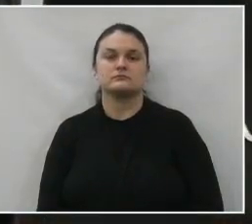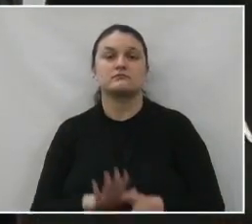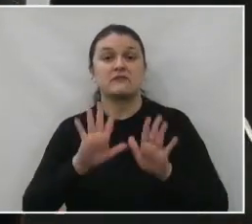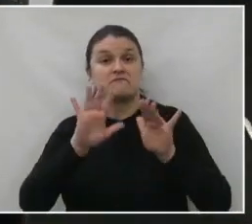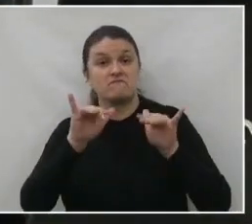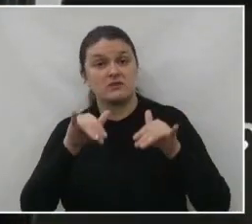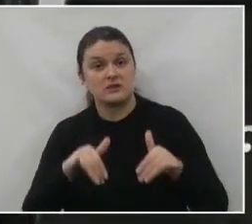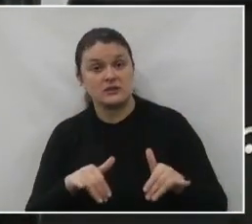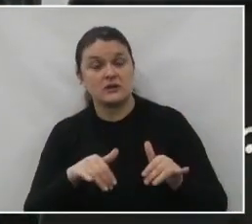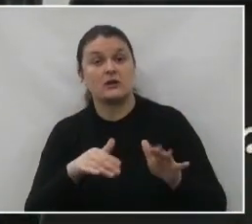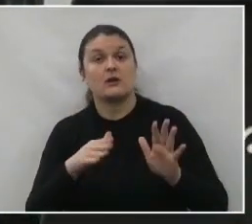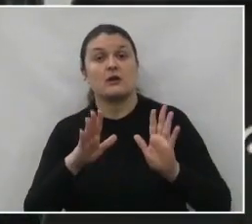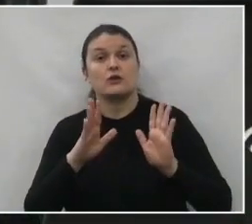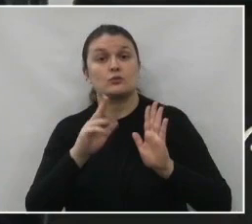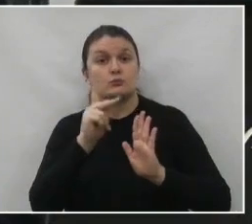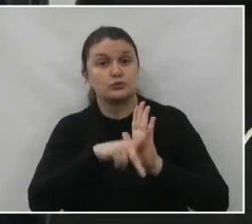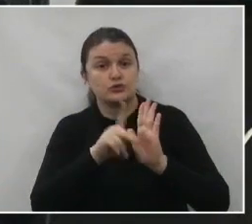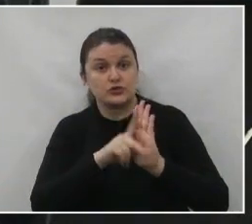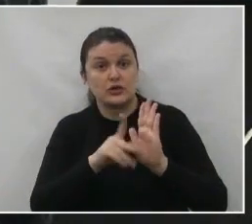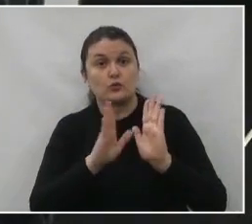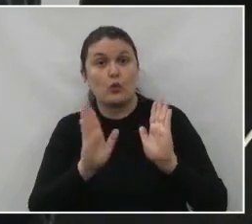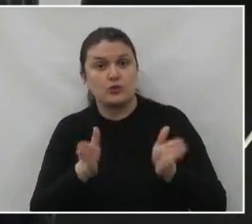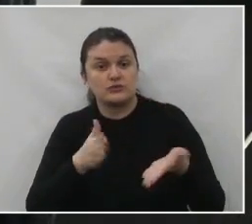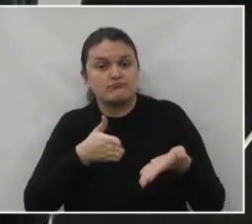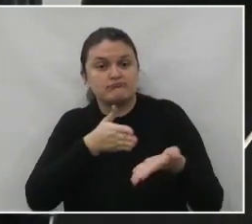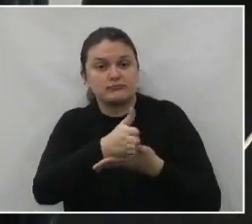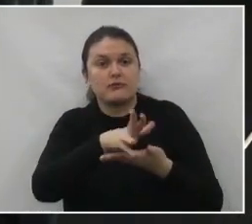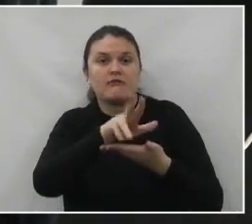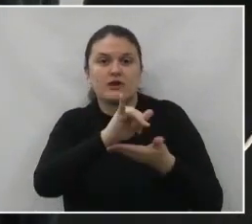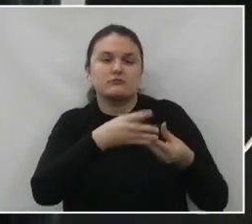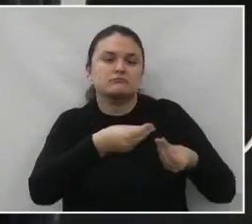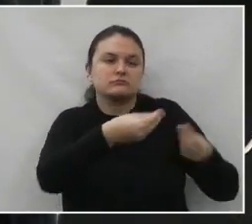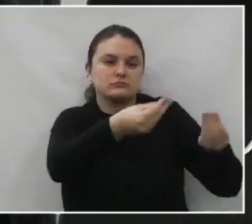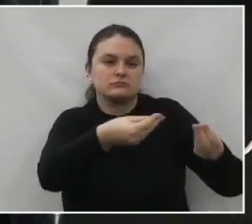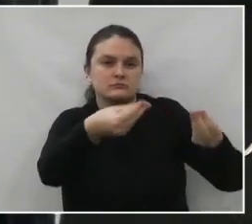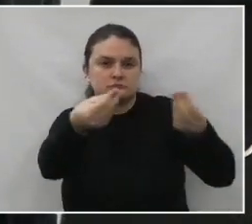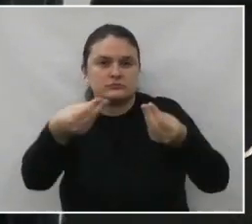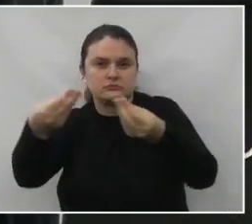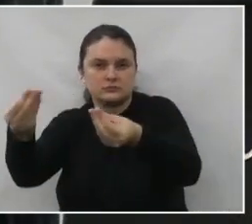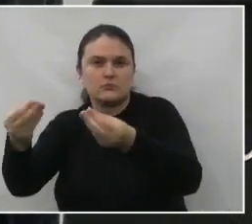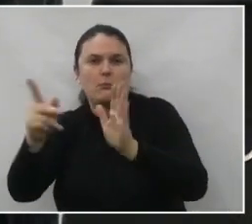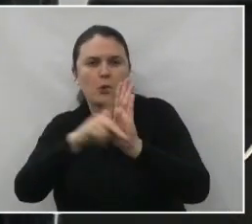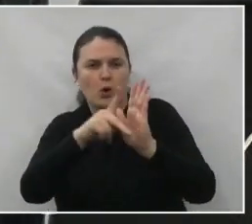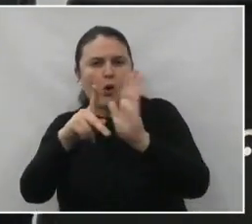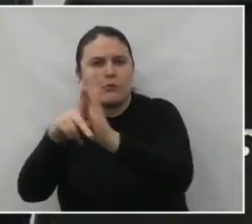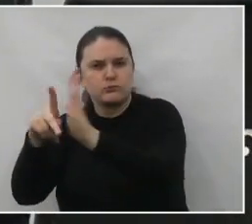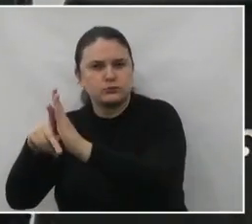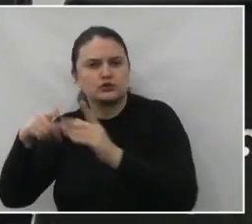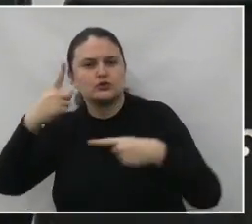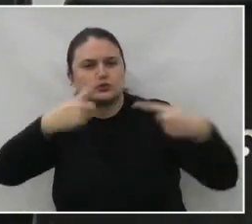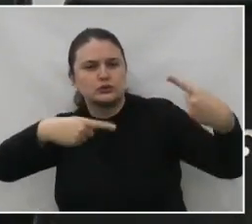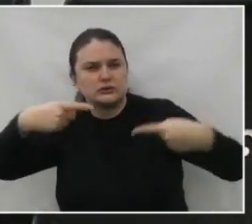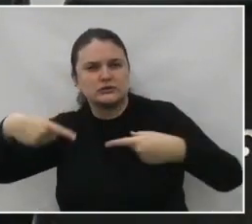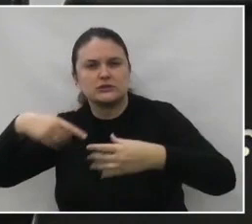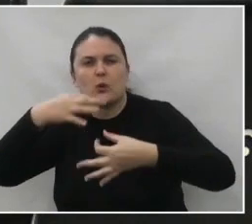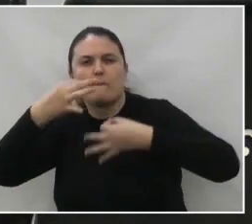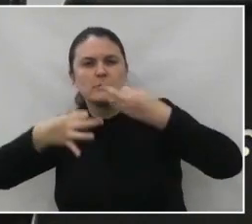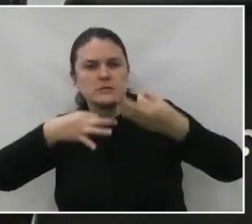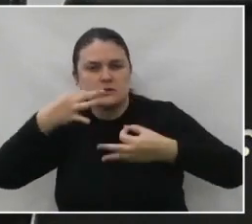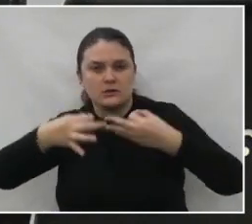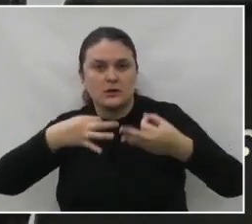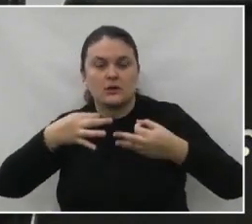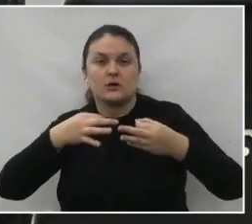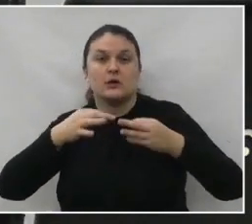Fim do expediente. Os projetos que deram entrada serão enviados às devidas comissões e as indicações seguirão para